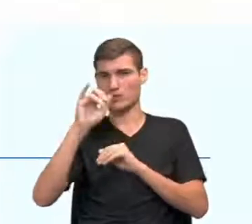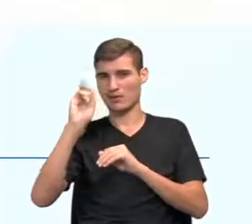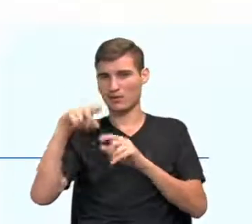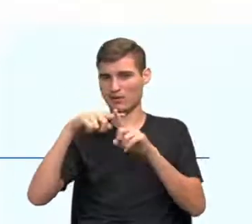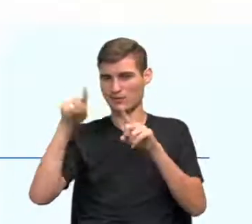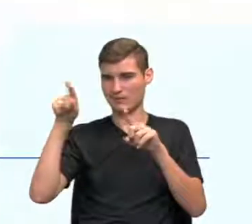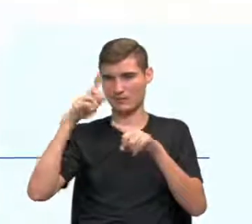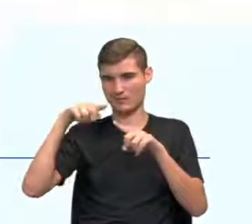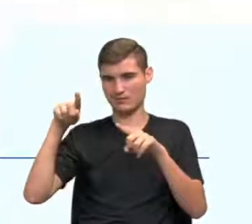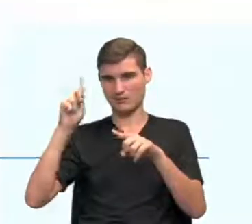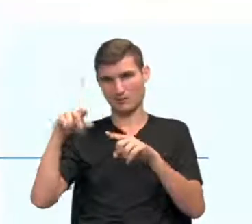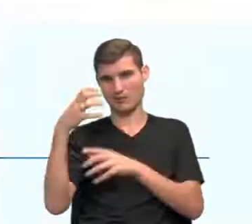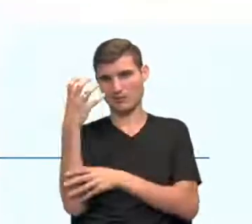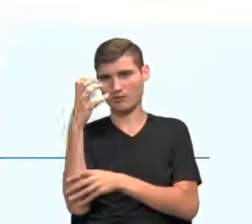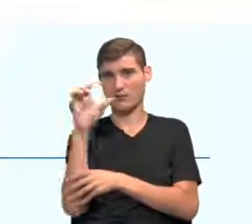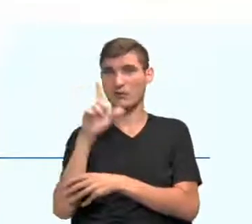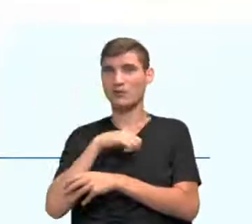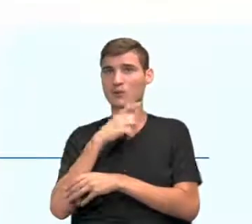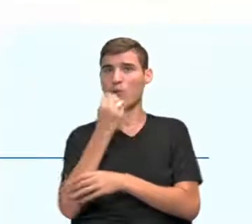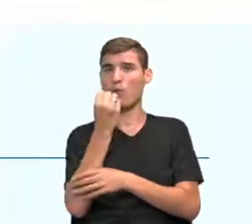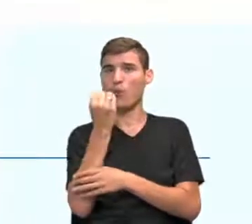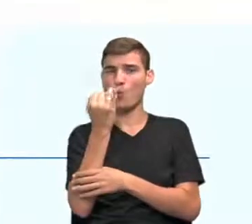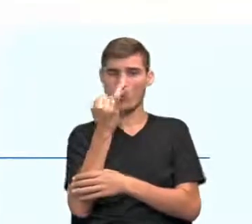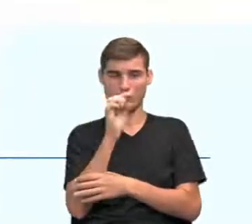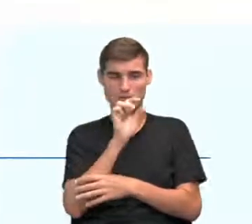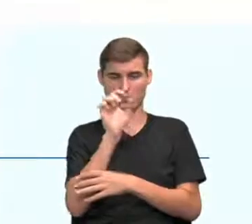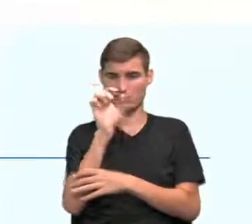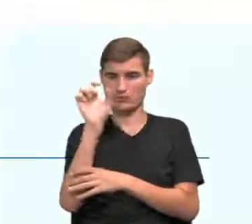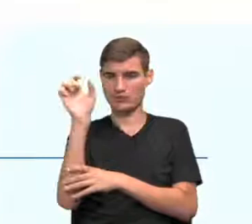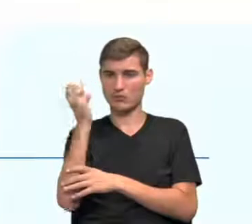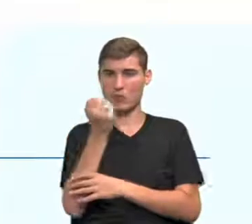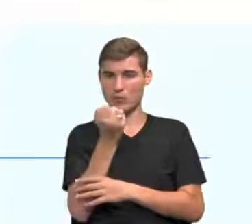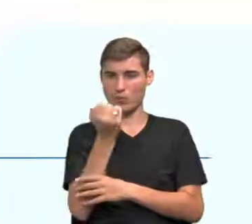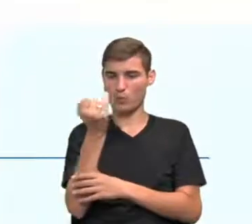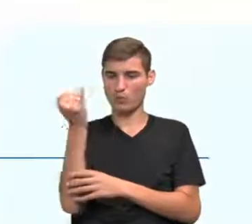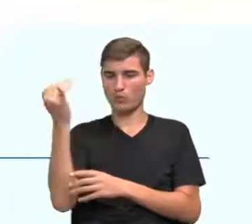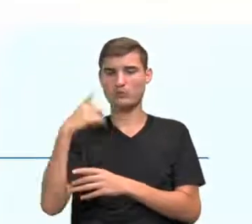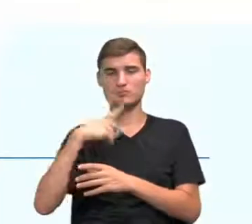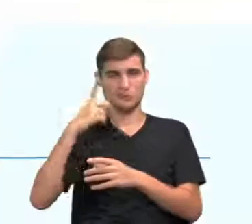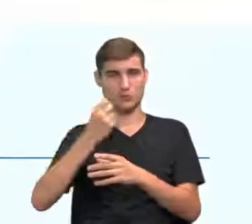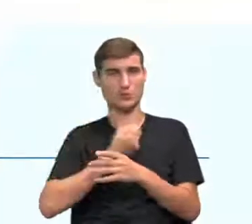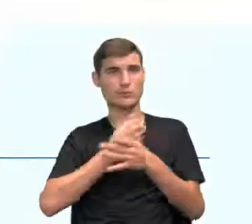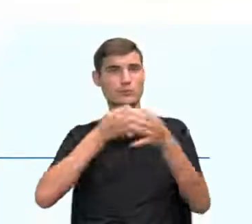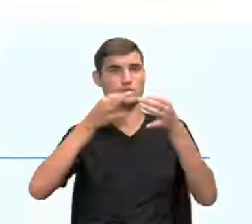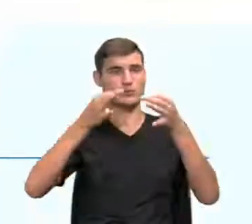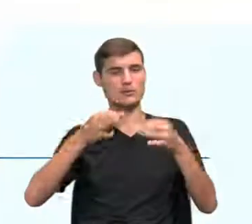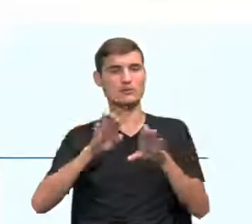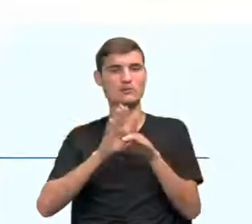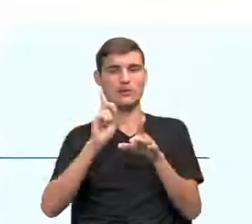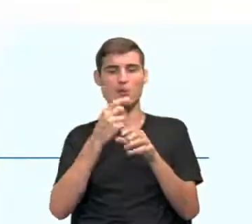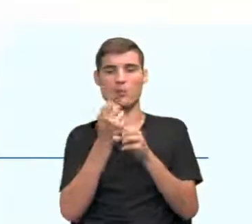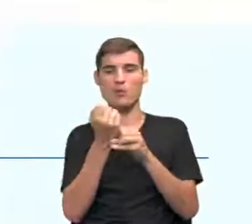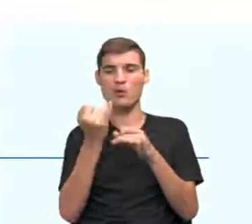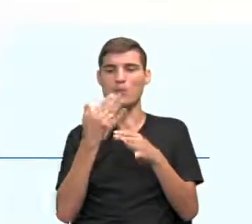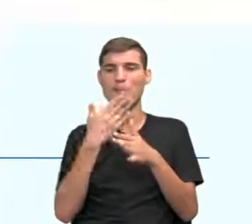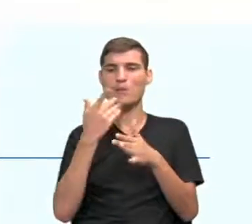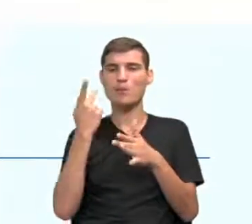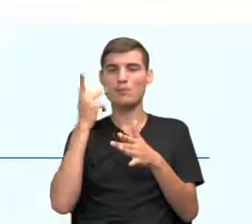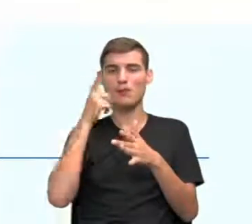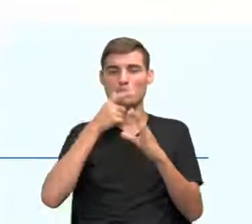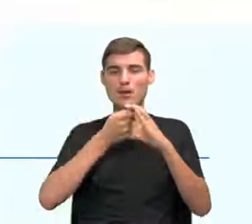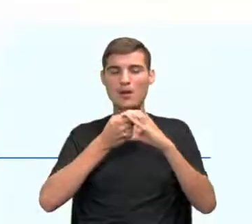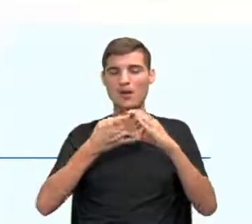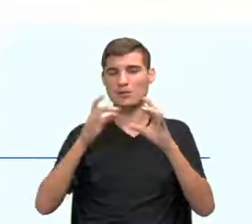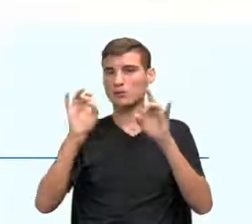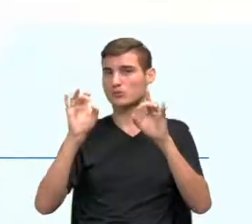esse número de anteninhas que estão aqui ligadas não estão ali à toa. Tem um número certo, porque é a melhor característica para aquela